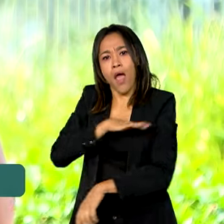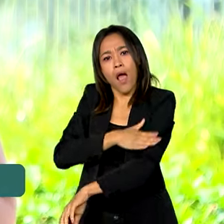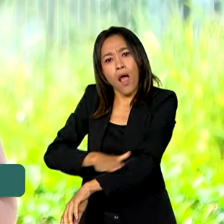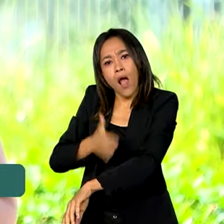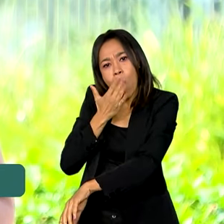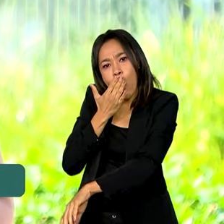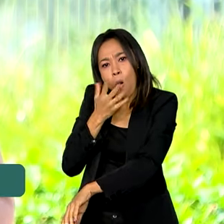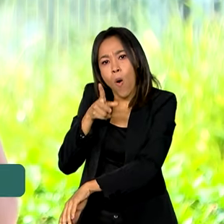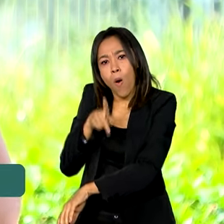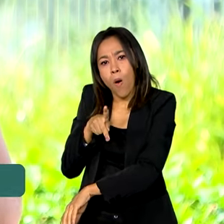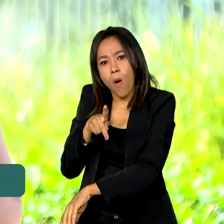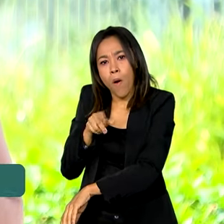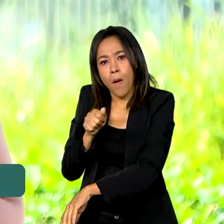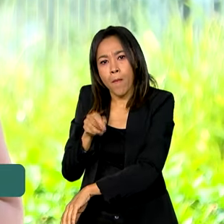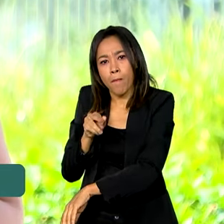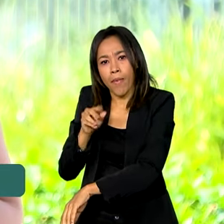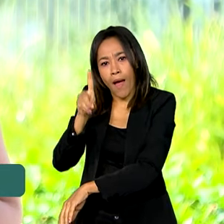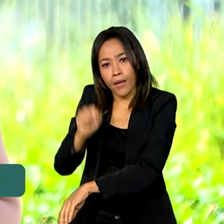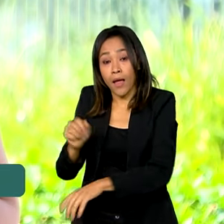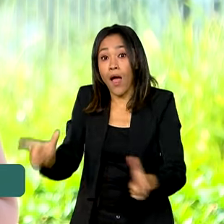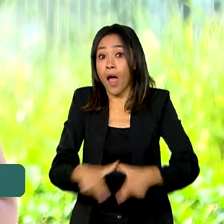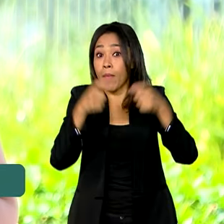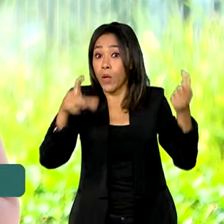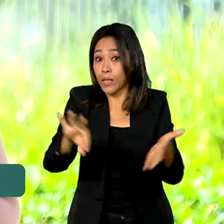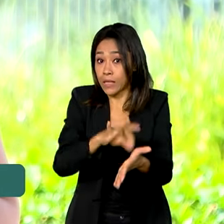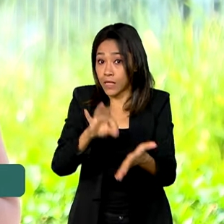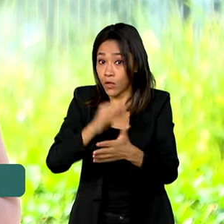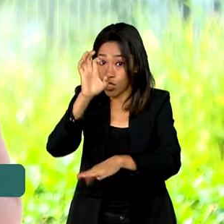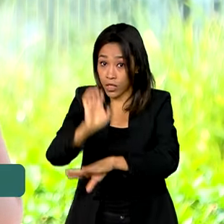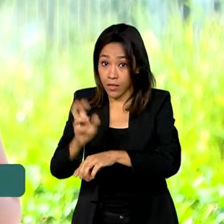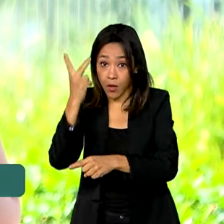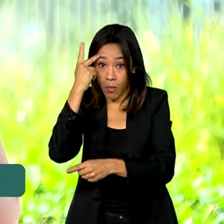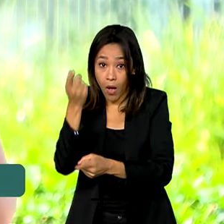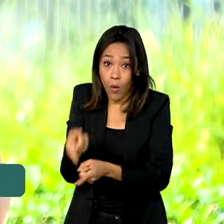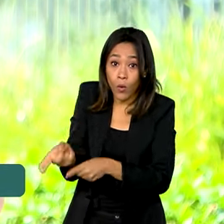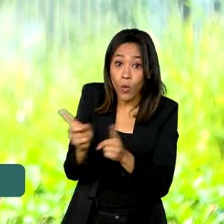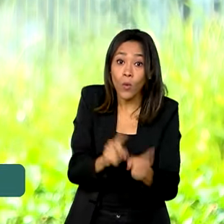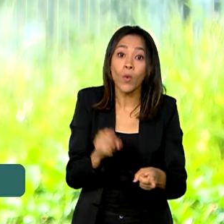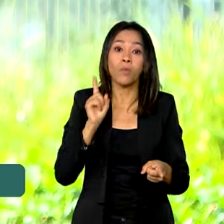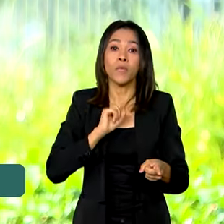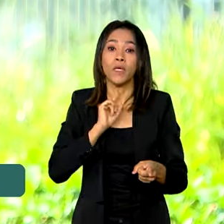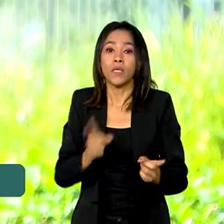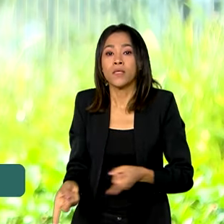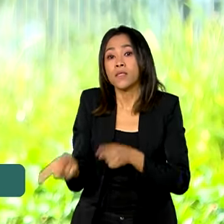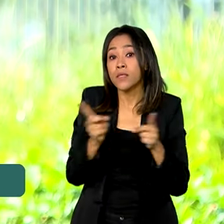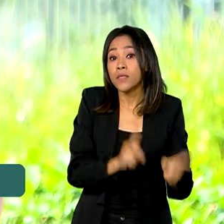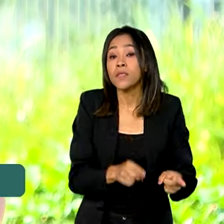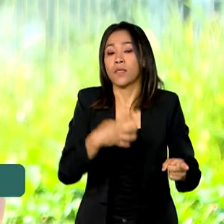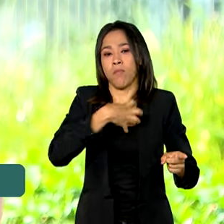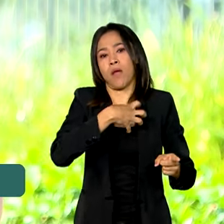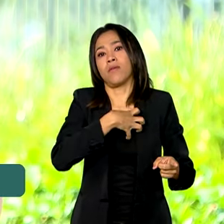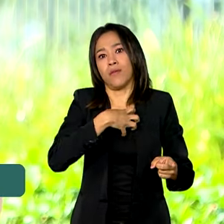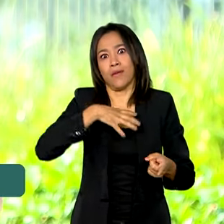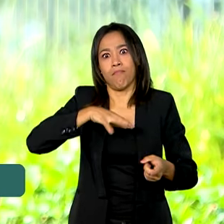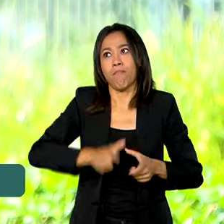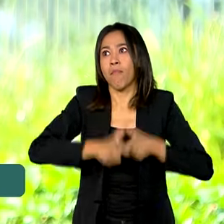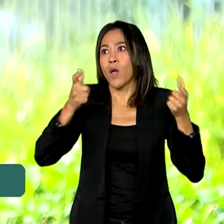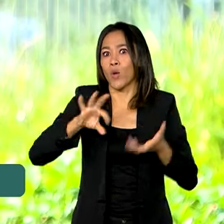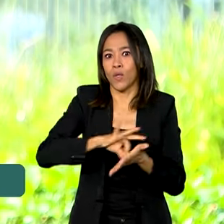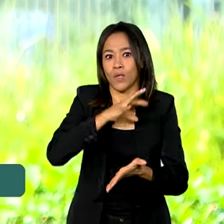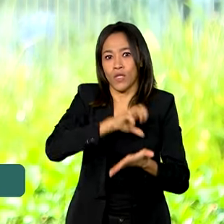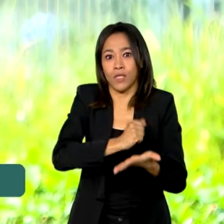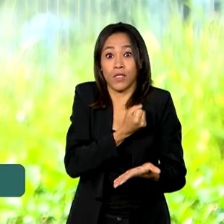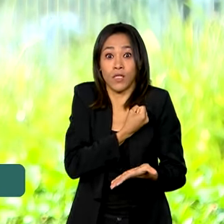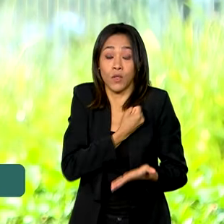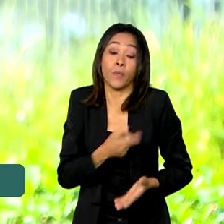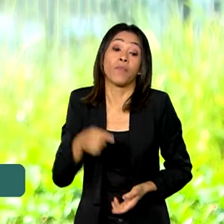com maior número de inscrições é o estado de São Paulo seguido por Minas Gerais e depois Bahia e essa edição do exame vai contar